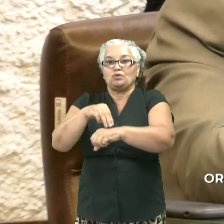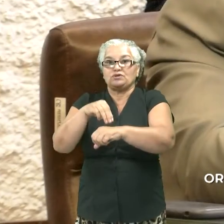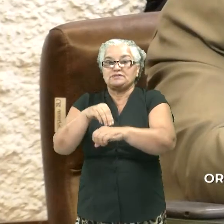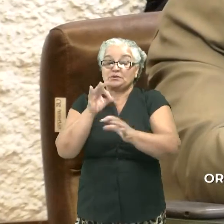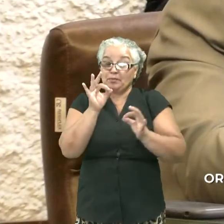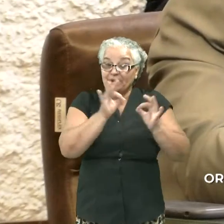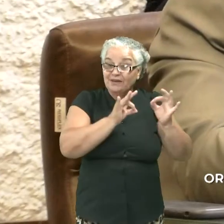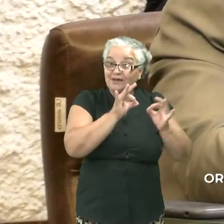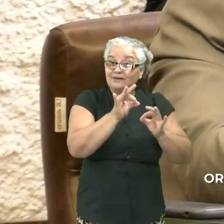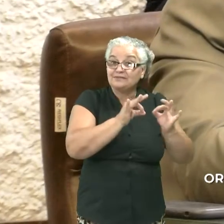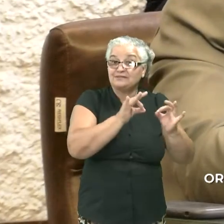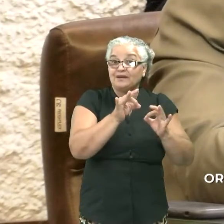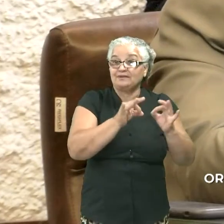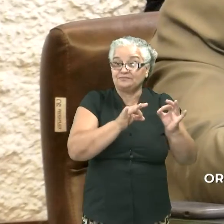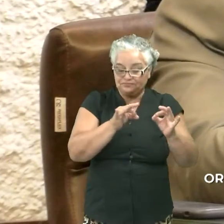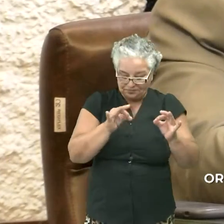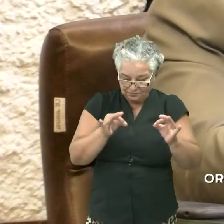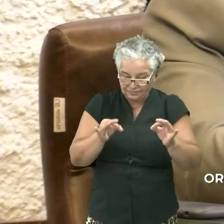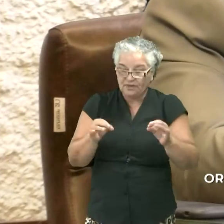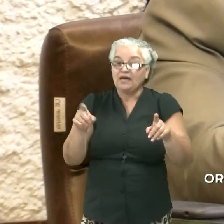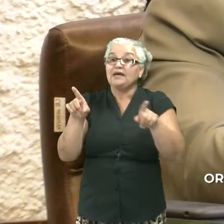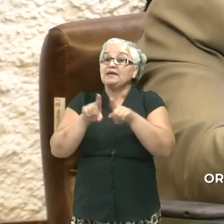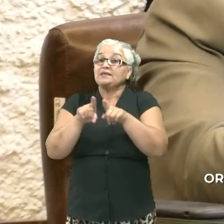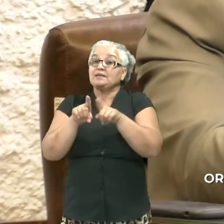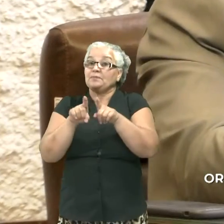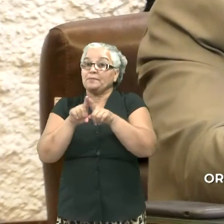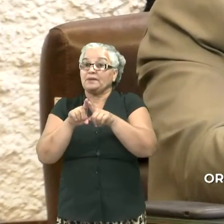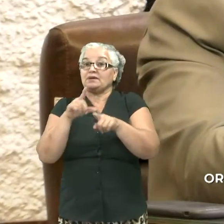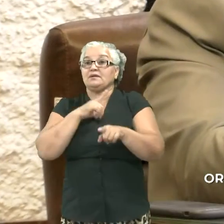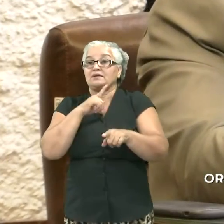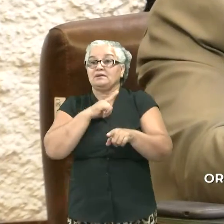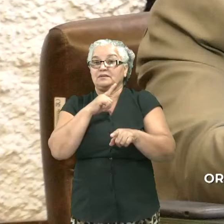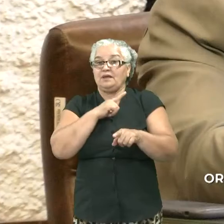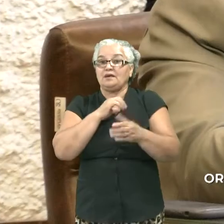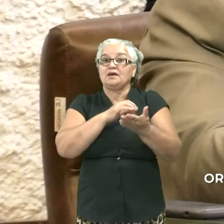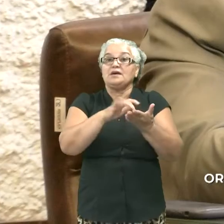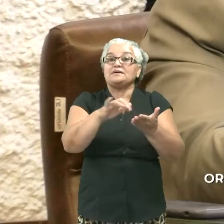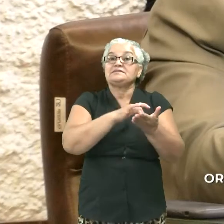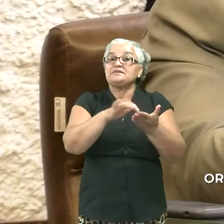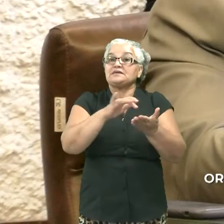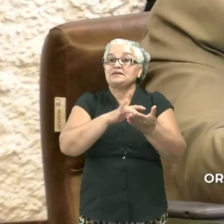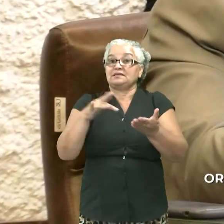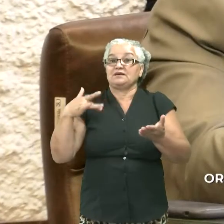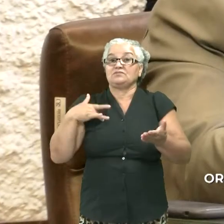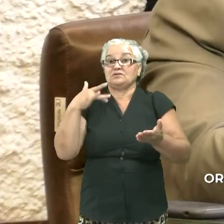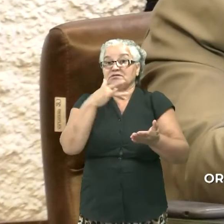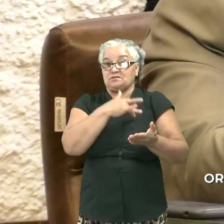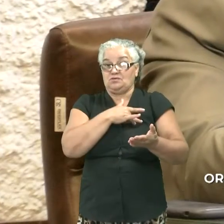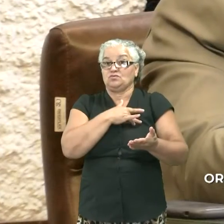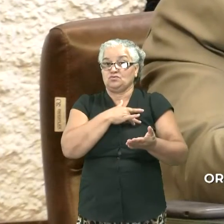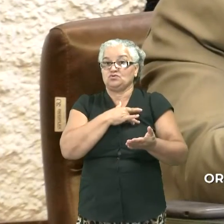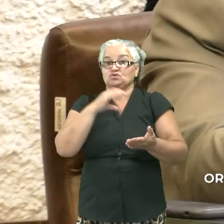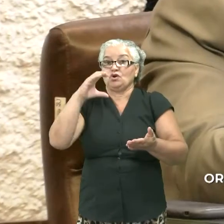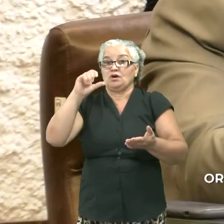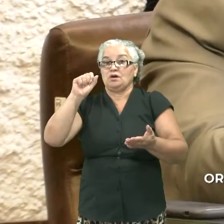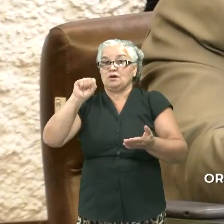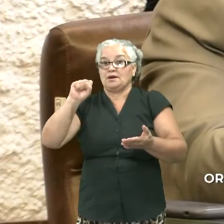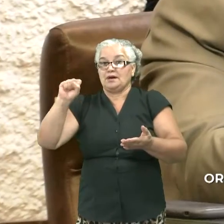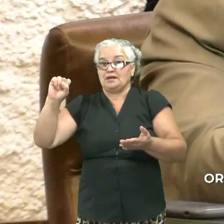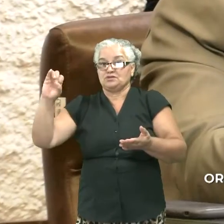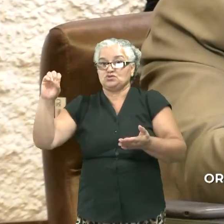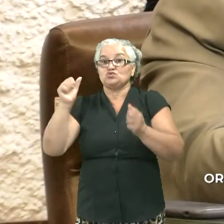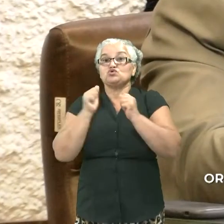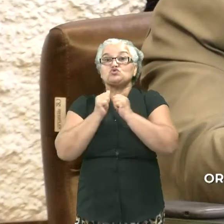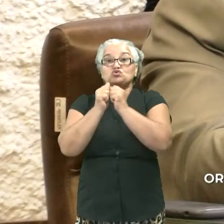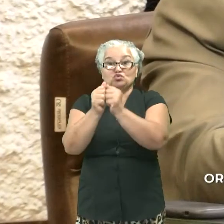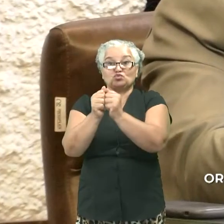fatos, existe uma representação do secretário da Saúde do município, Cássio Pinto Júnior, junto à